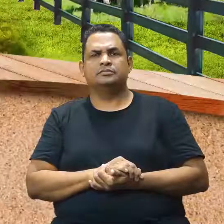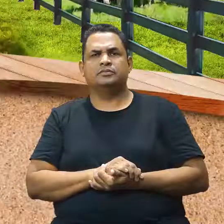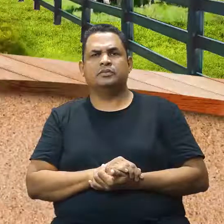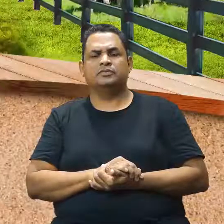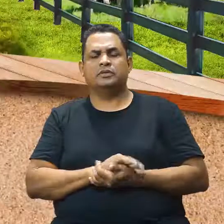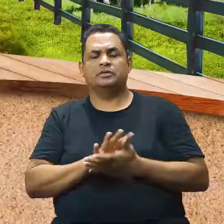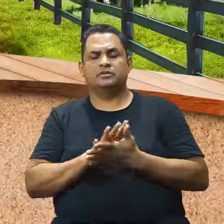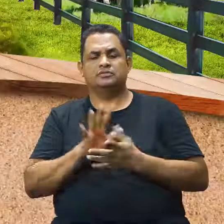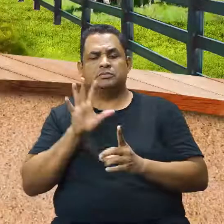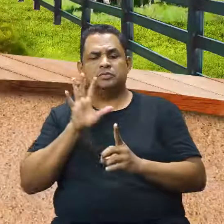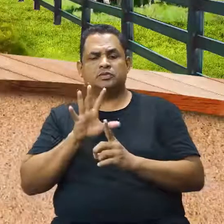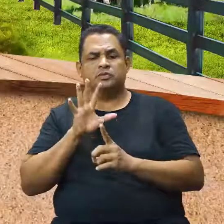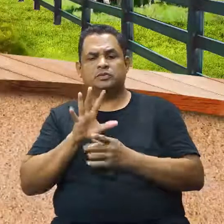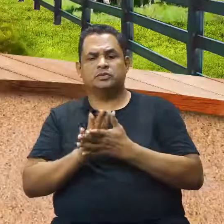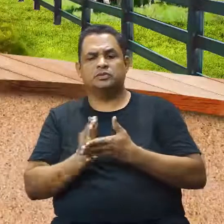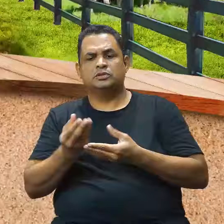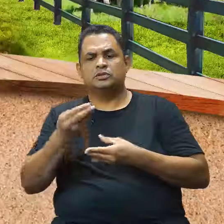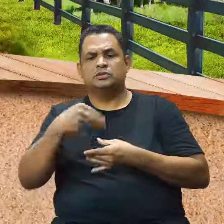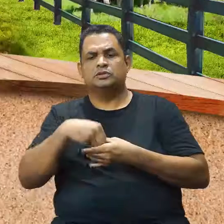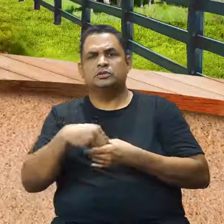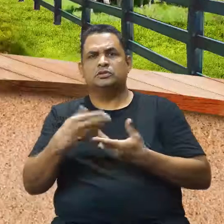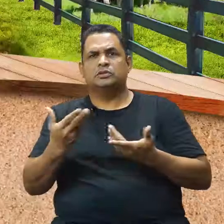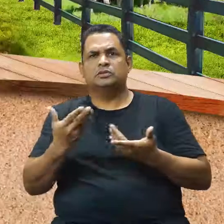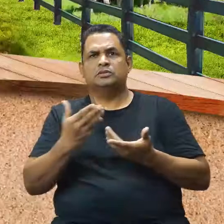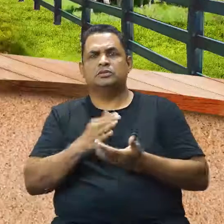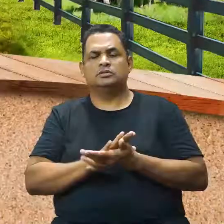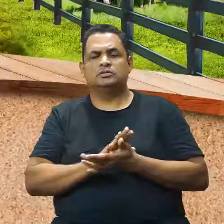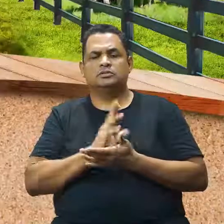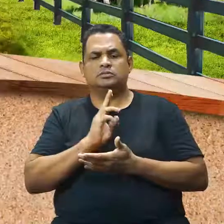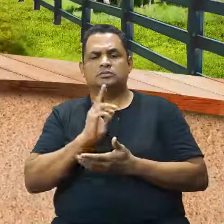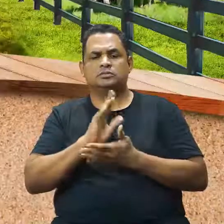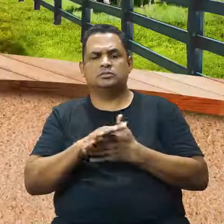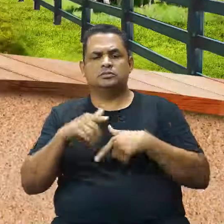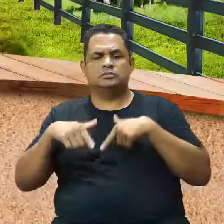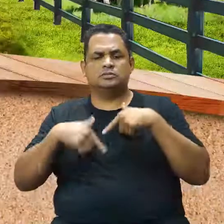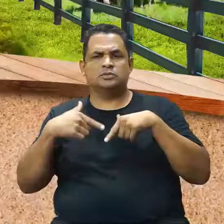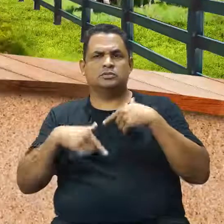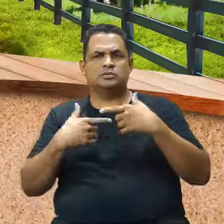influenciar dentro de um determinado processo de produção.